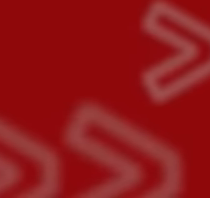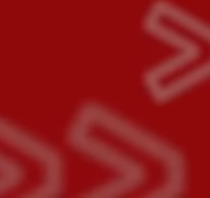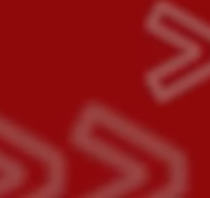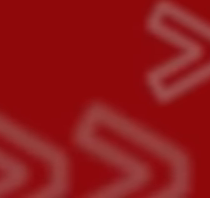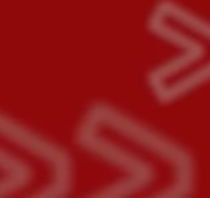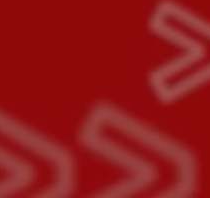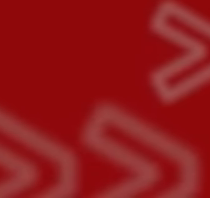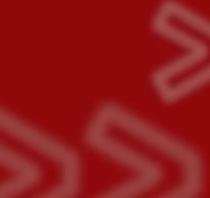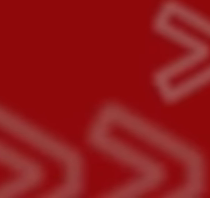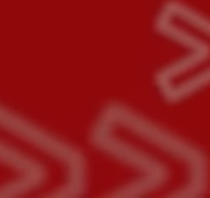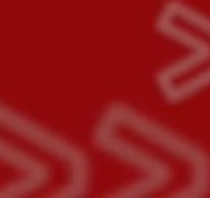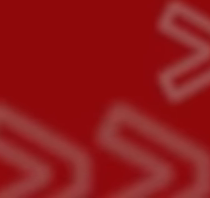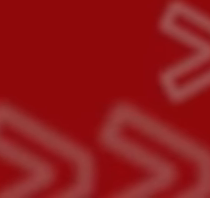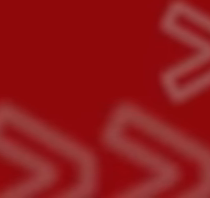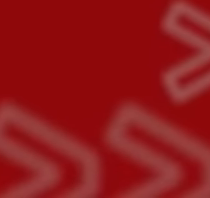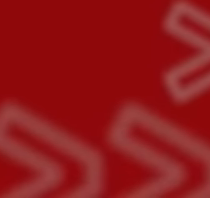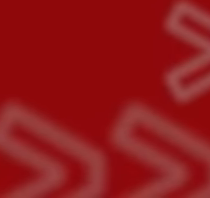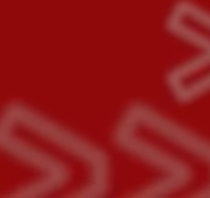k